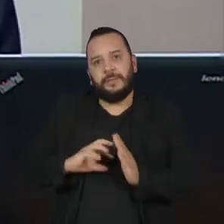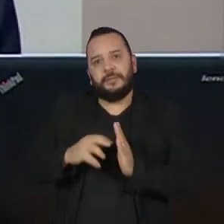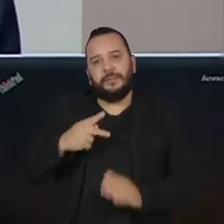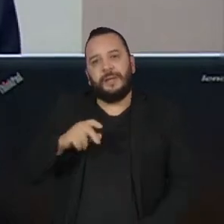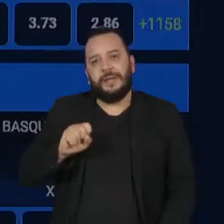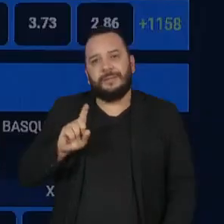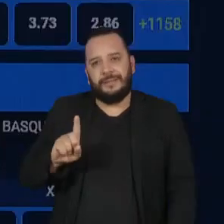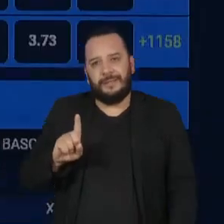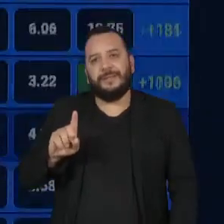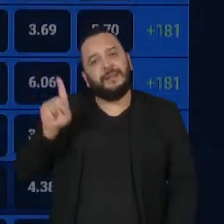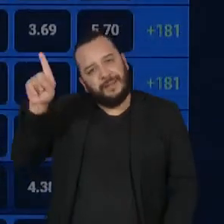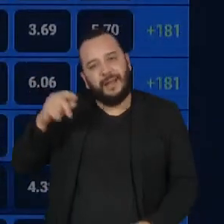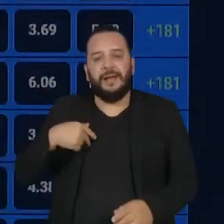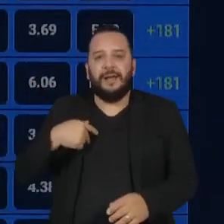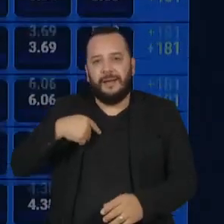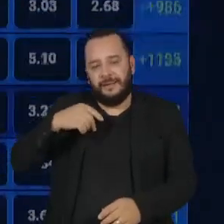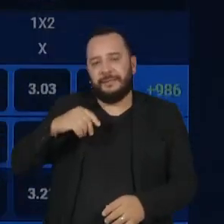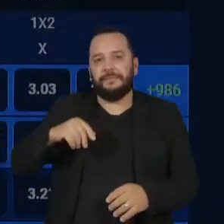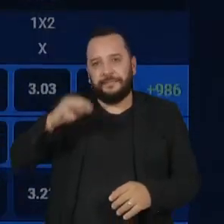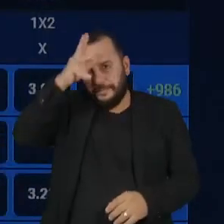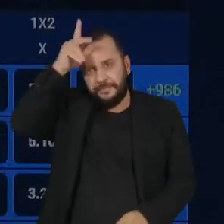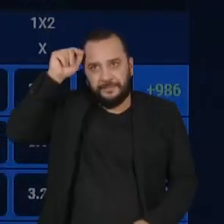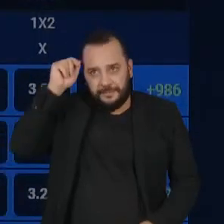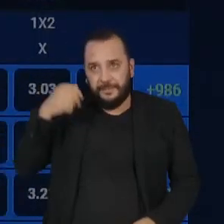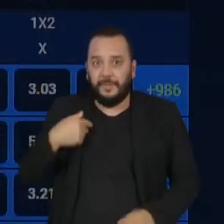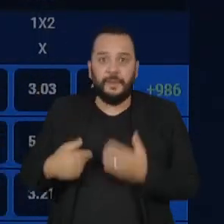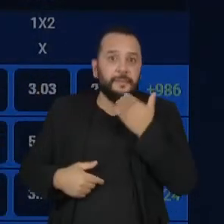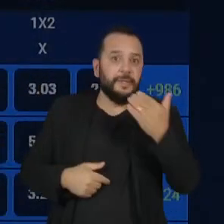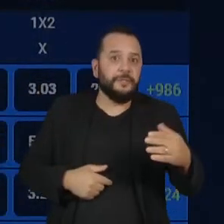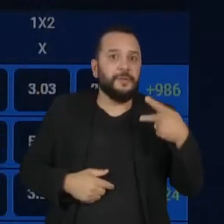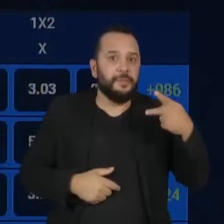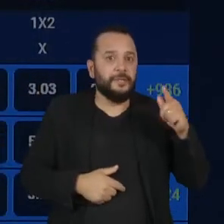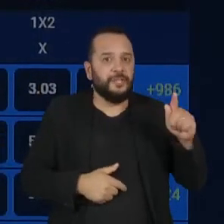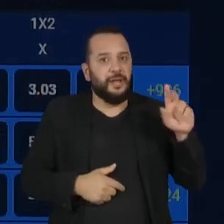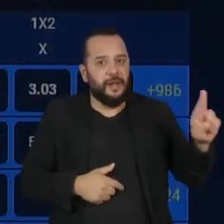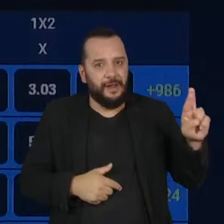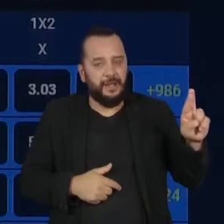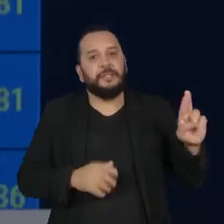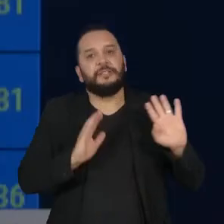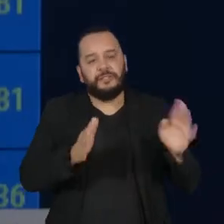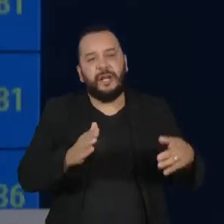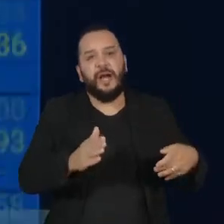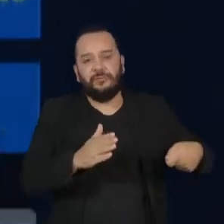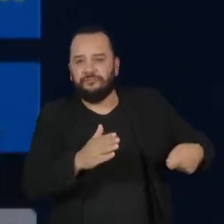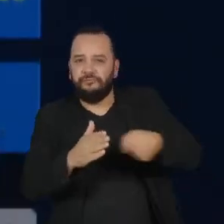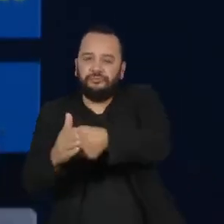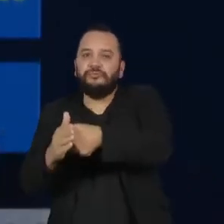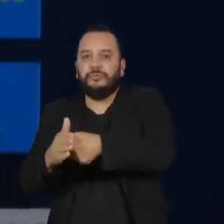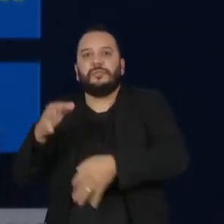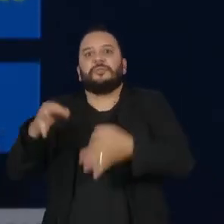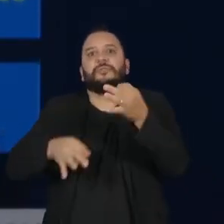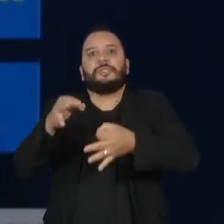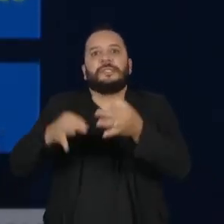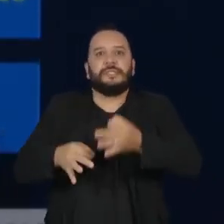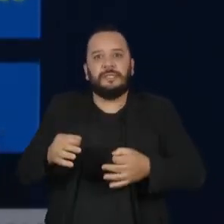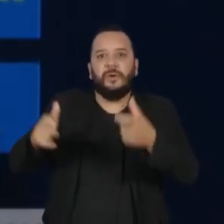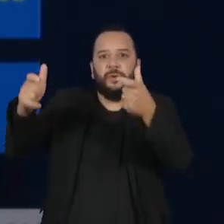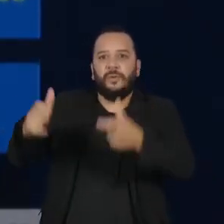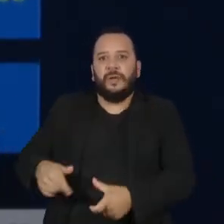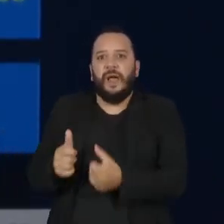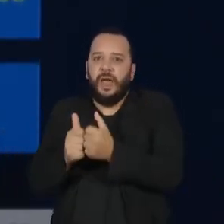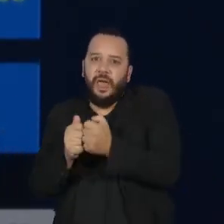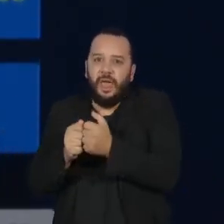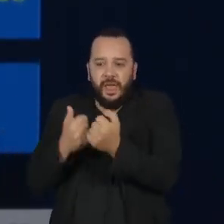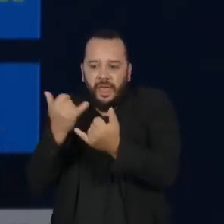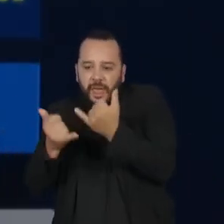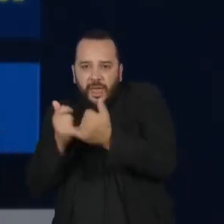Amazonas. Ele deve pedir à Procuradoria-Geral da República que acione na justiça as casas de apostas. O